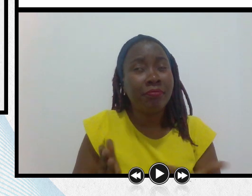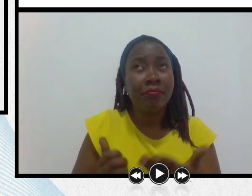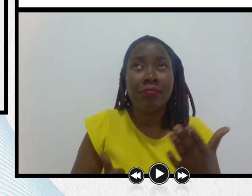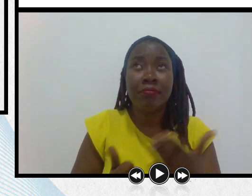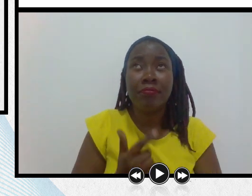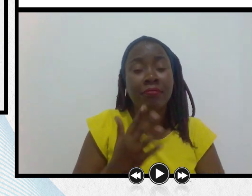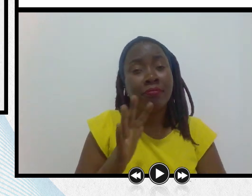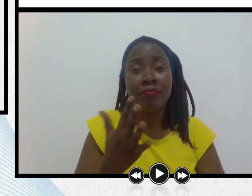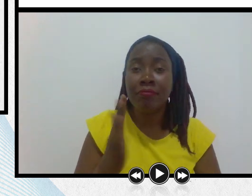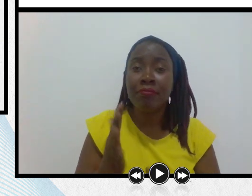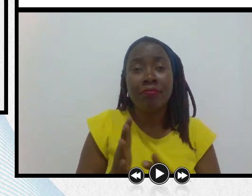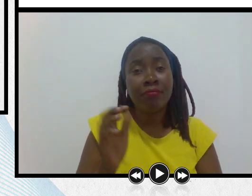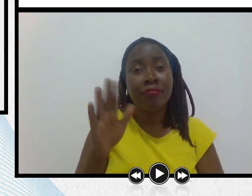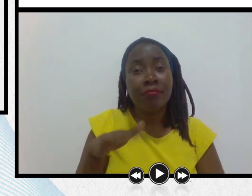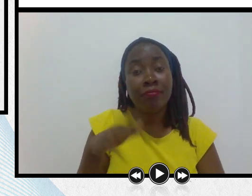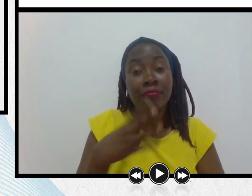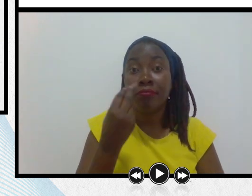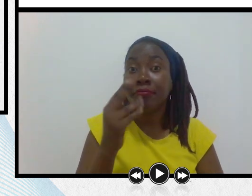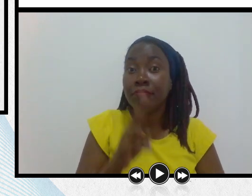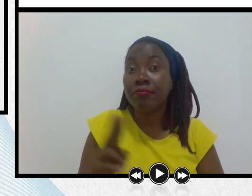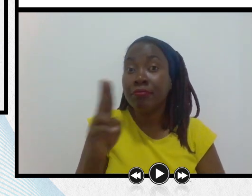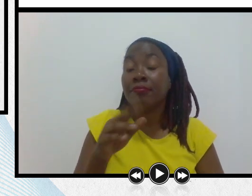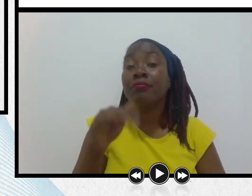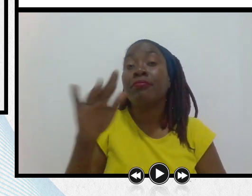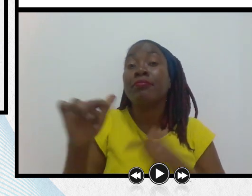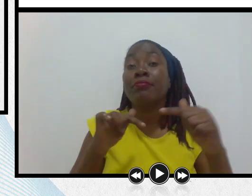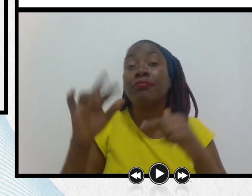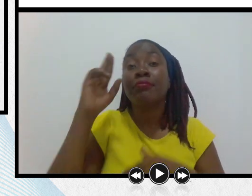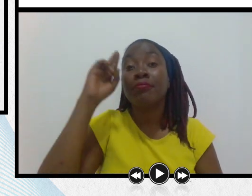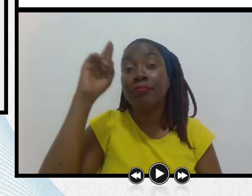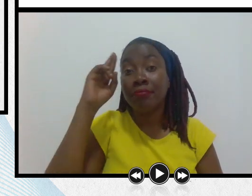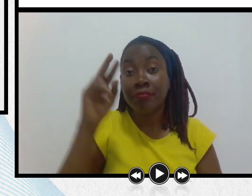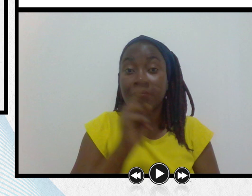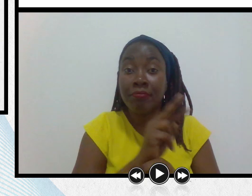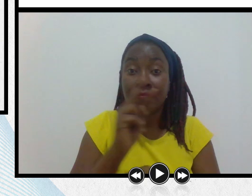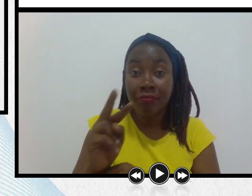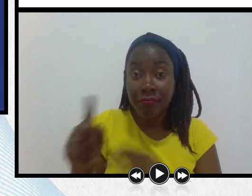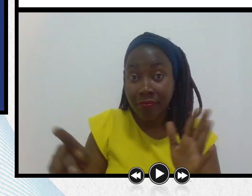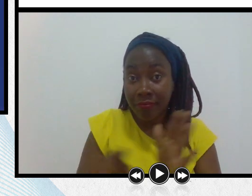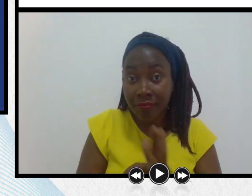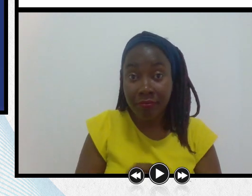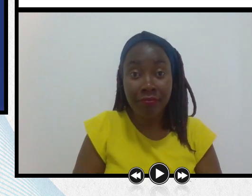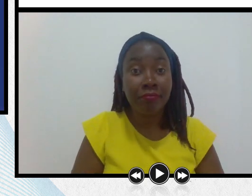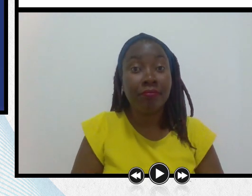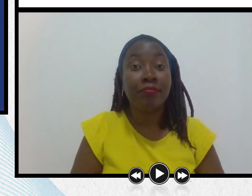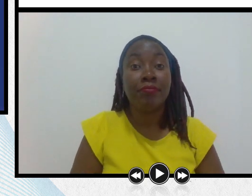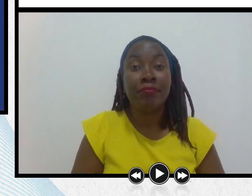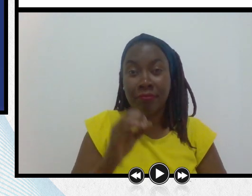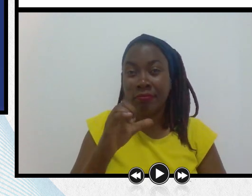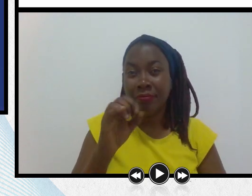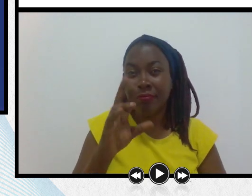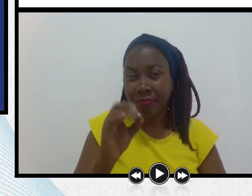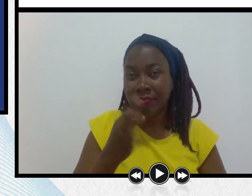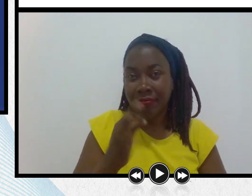para comprar é relativamente barato e é muito útil para quem vai trabalhar com monitoramento de cloro,